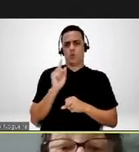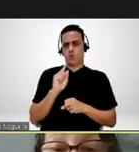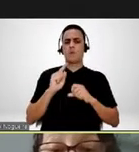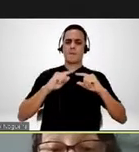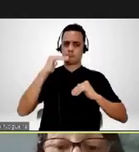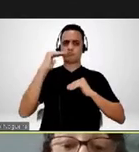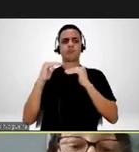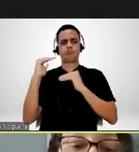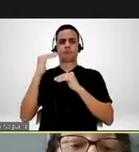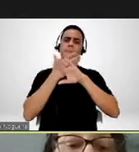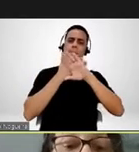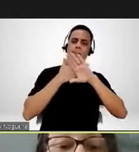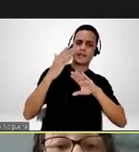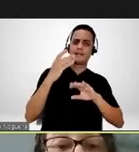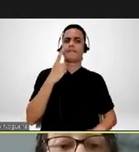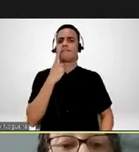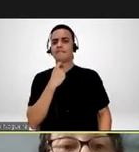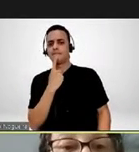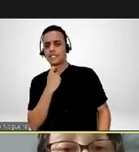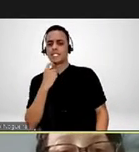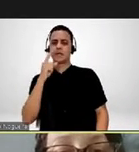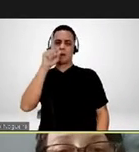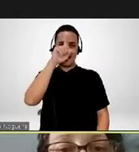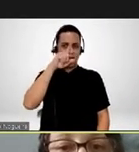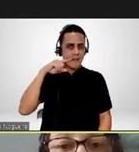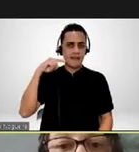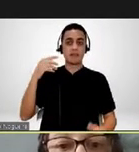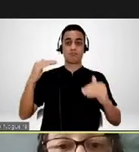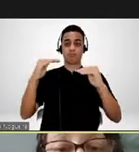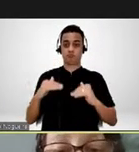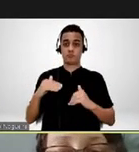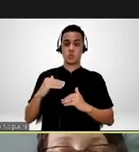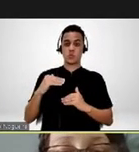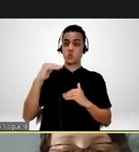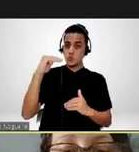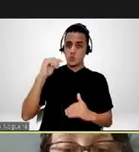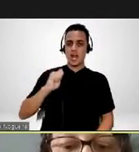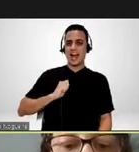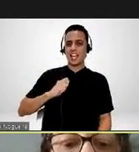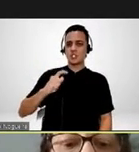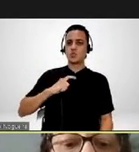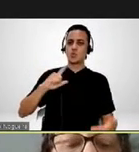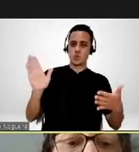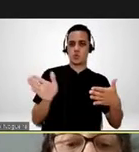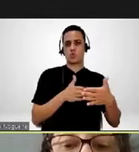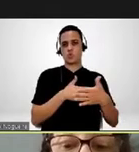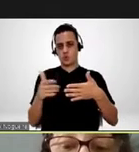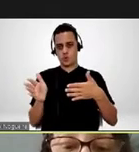branco, vermelho, preto, amarelo, por fim um azul, que é uma camada bem grande de cor aí, com